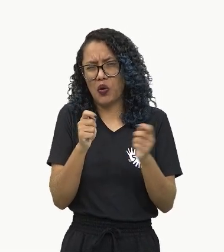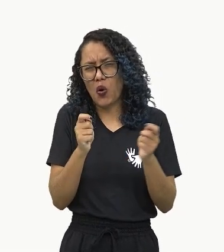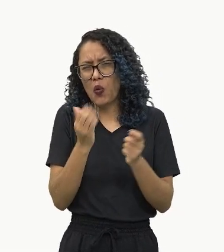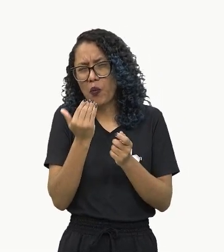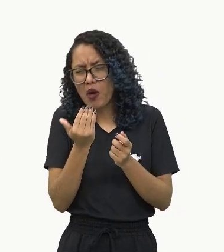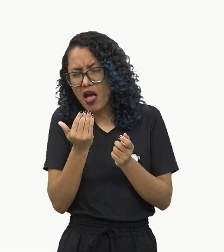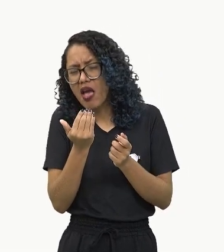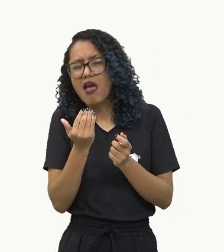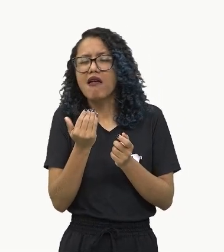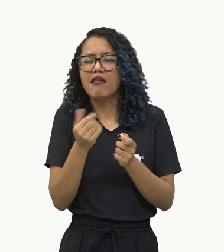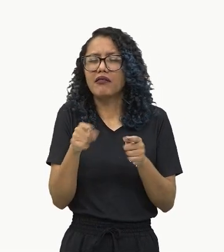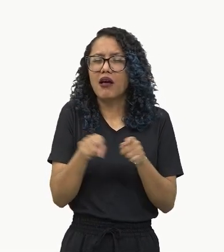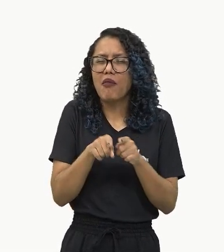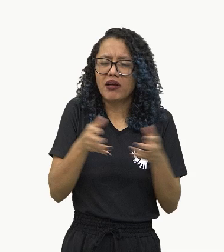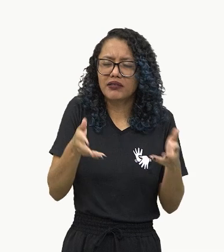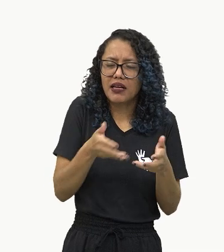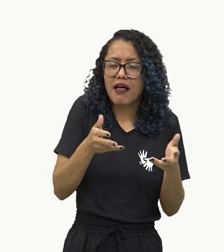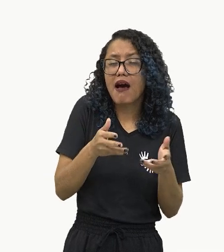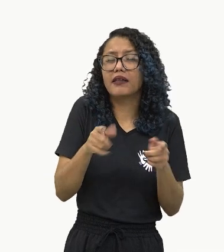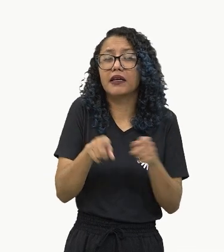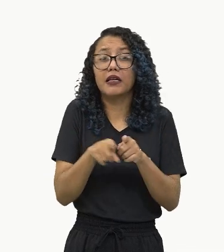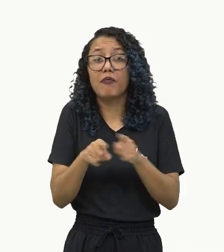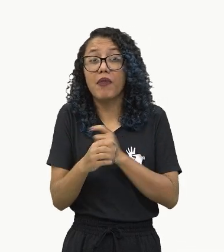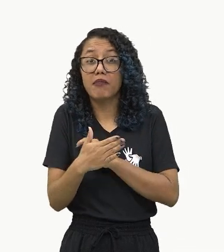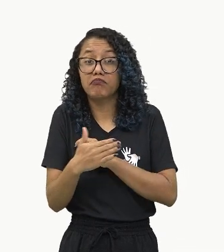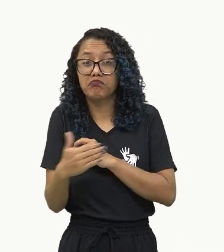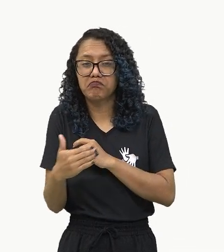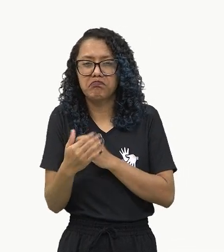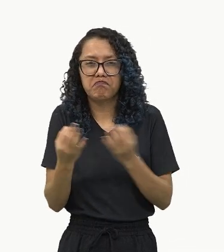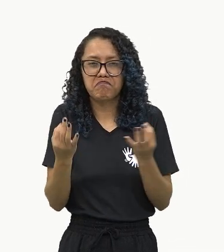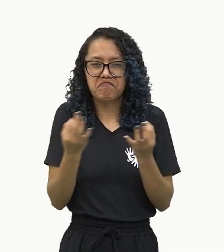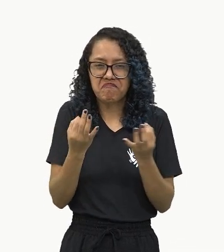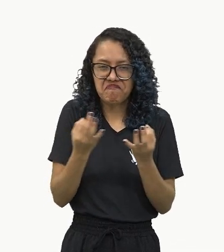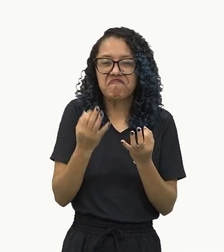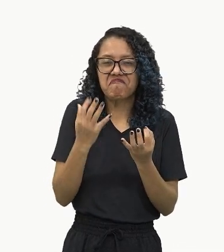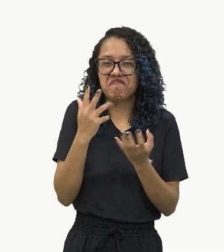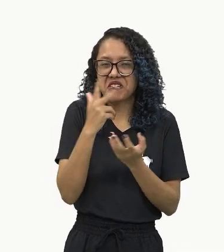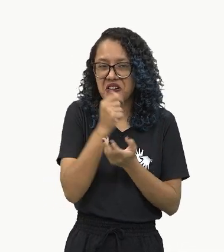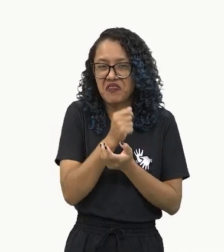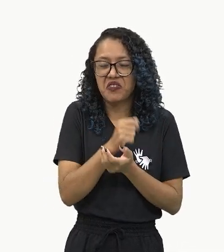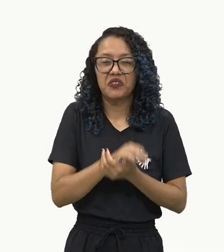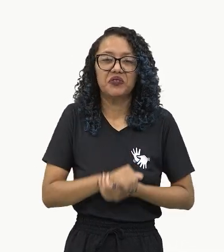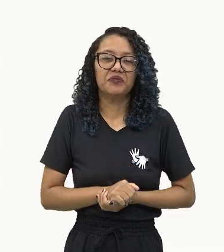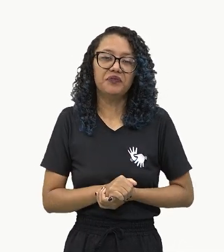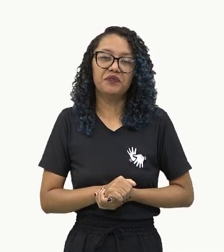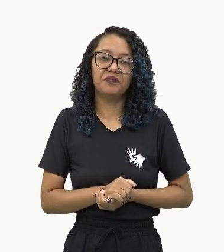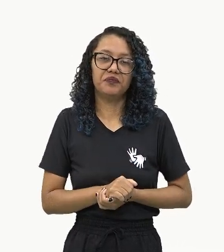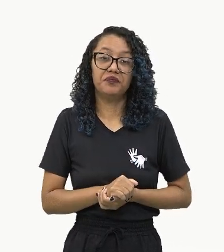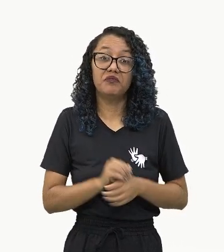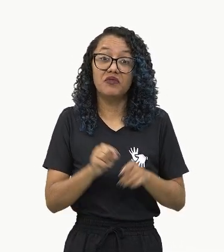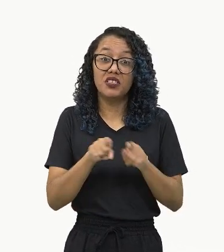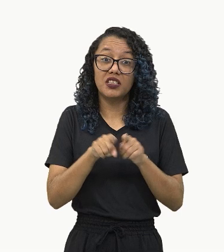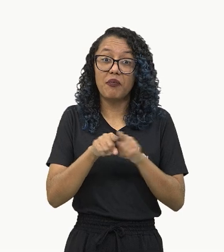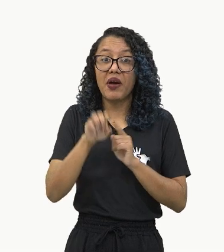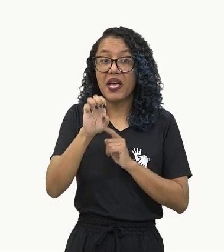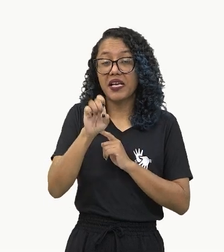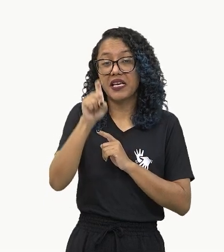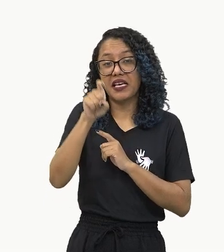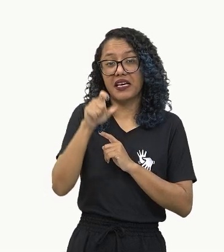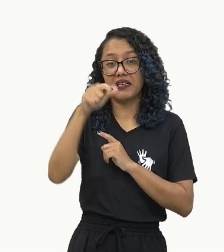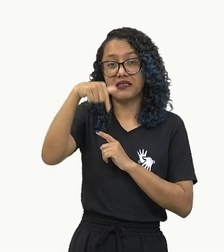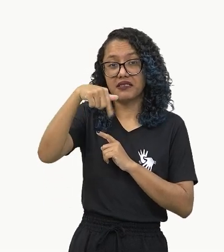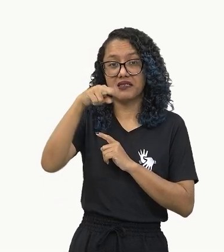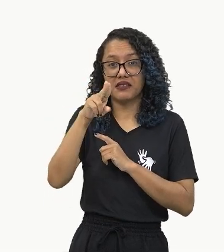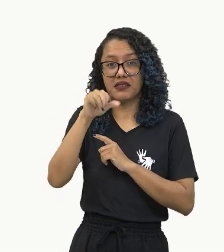cosa así, ¿no? Es maravilloso, muy exquisito mismo, ¿no? Lembrando, pessoal, que a